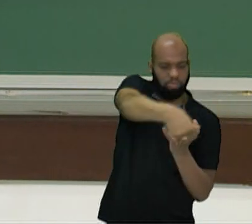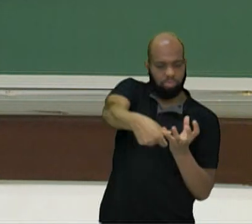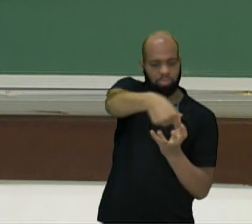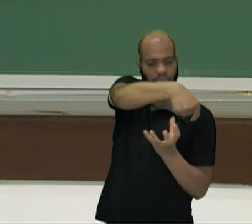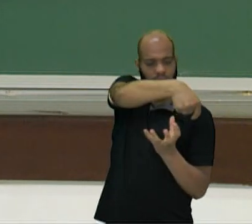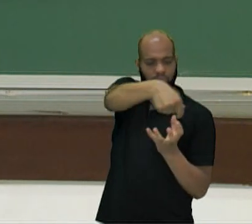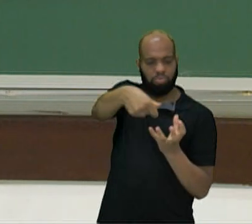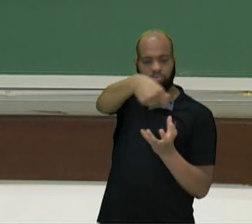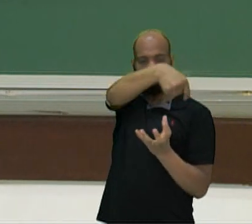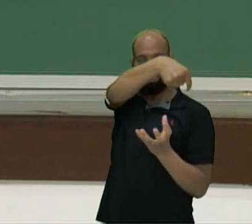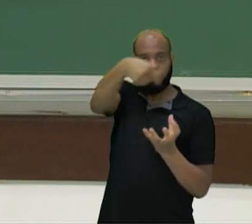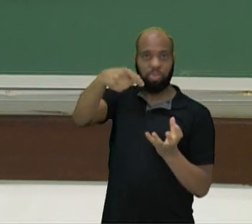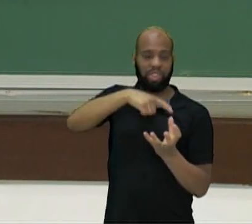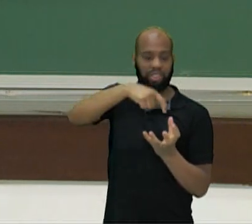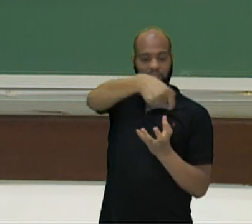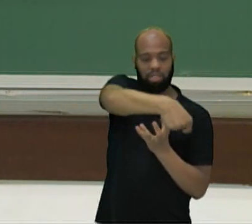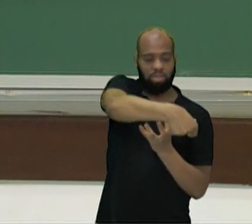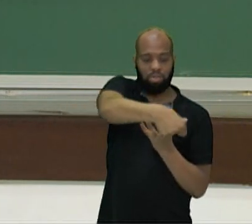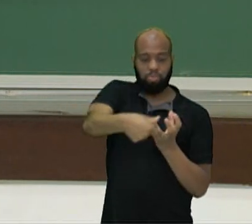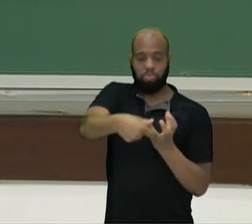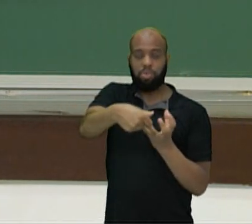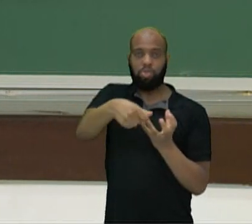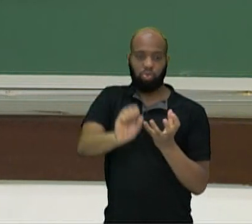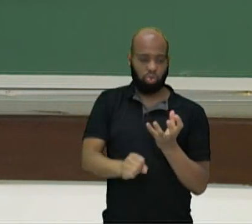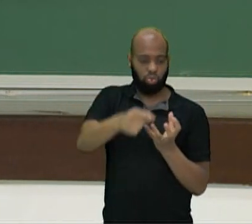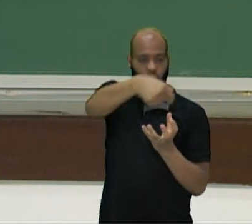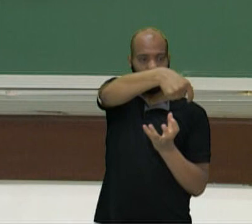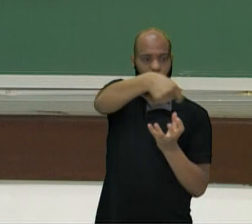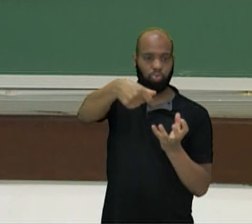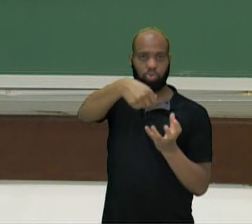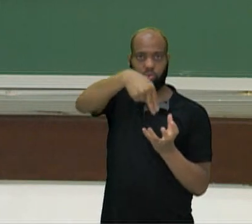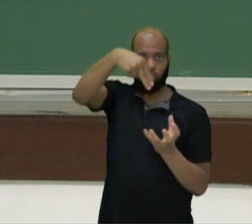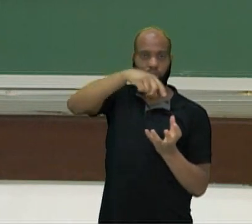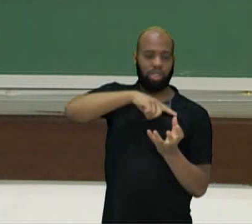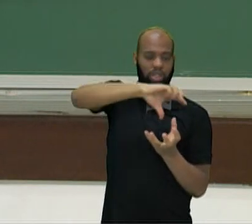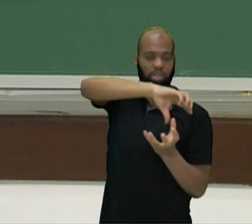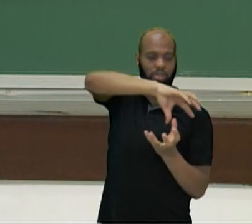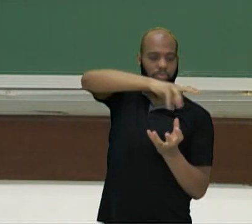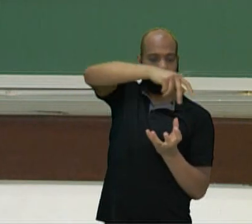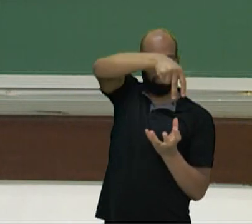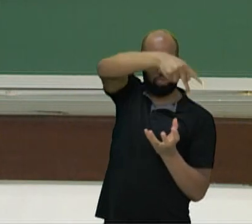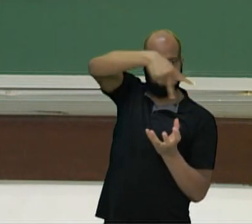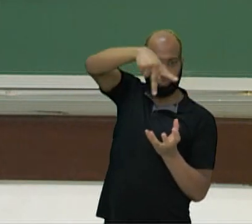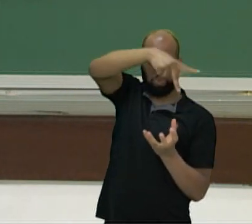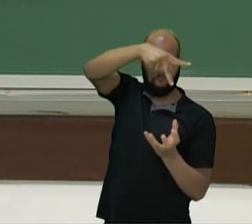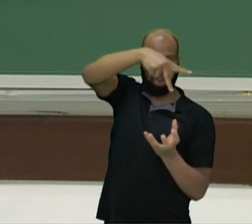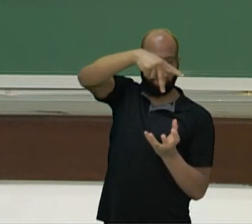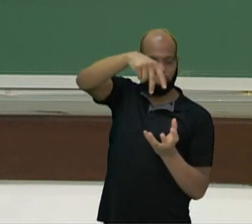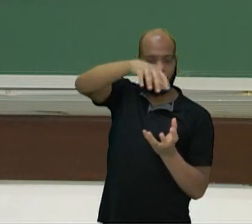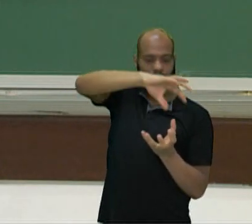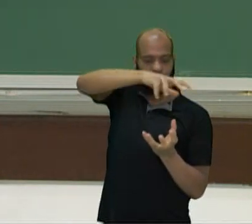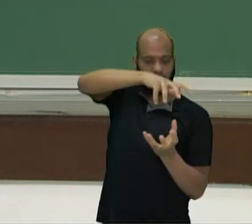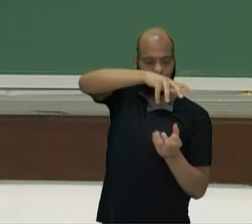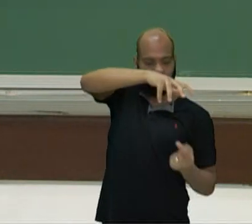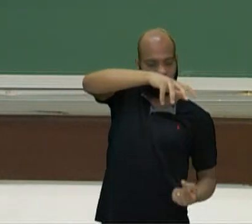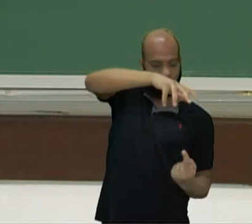temperada norte, temperada sul, zona polar ártica e zona polar antártica, ok? Então, como é que o continente, ou